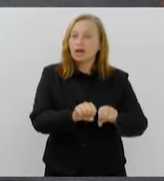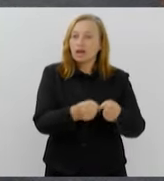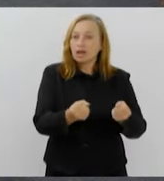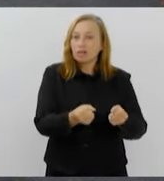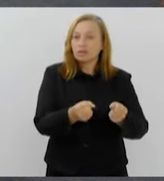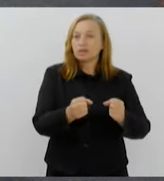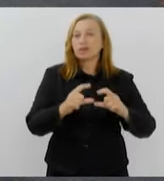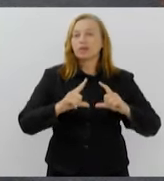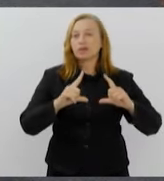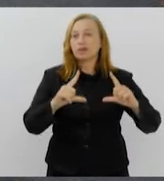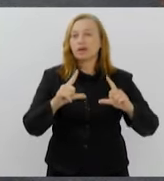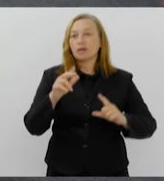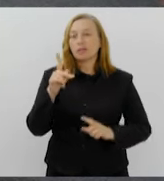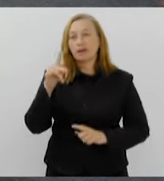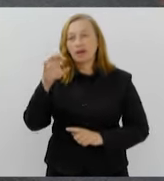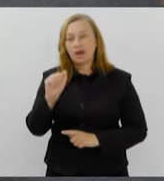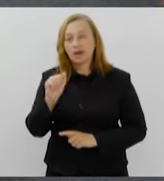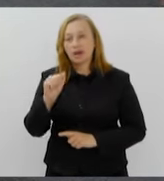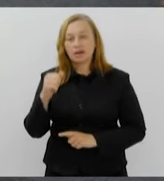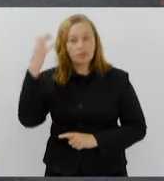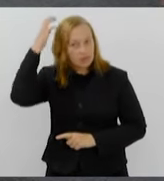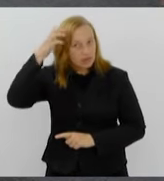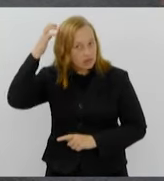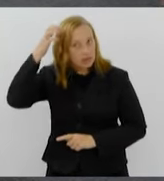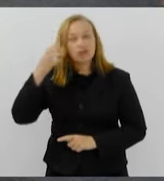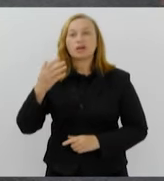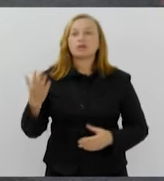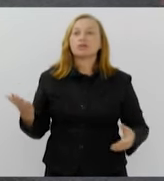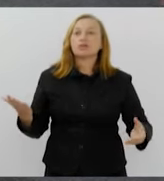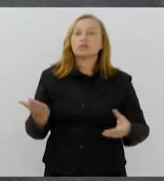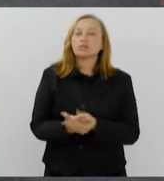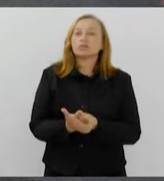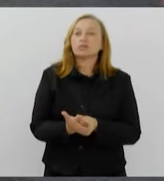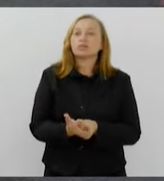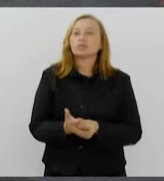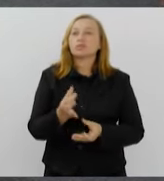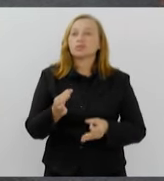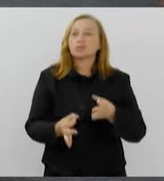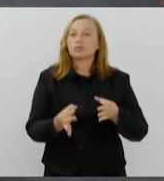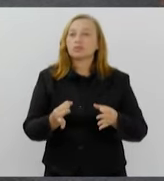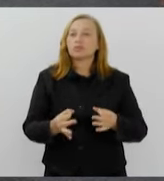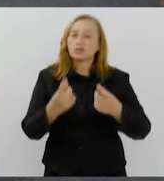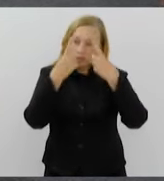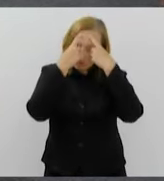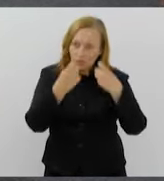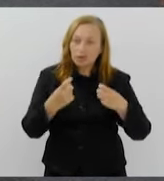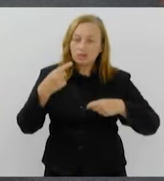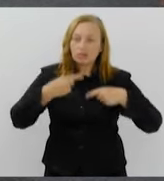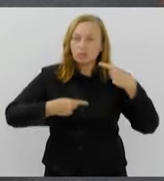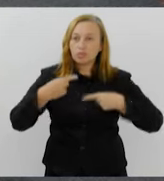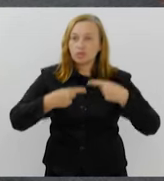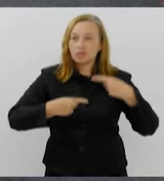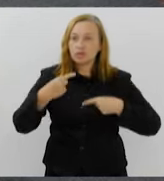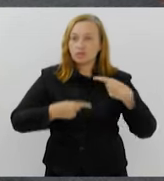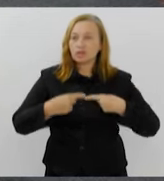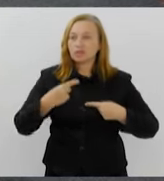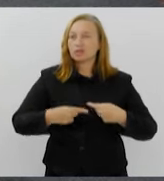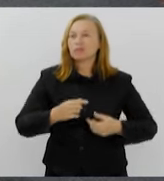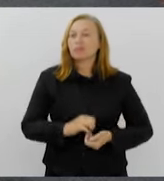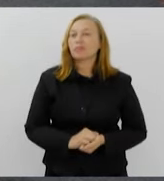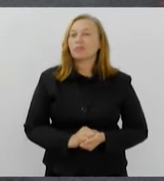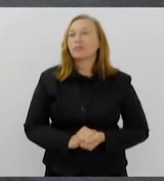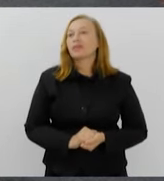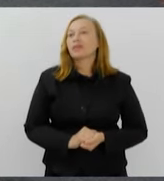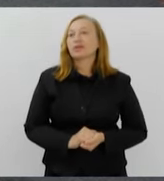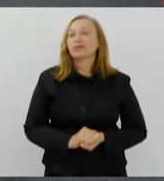Marielle Franco A condenação criminal colegiada por violência política em razão da agressão